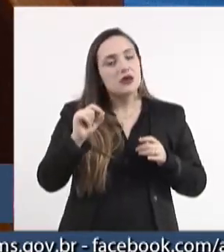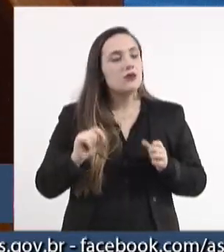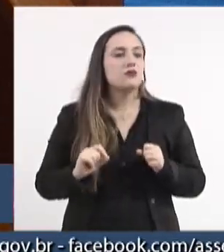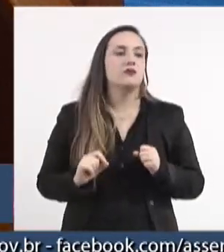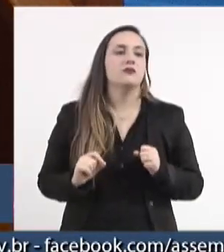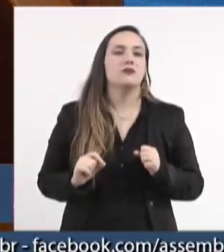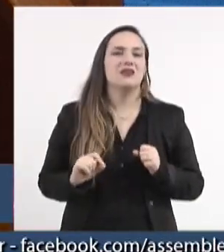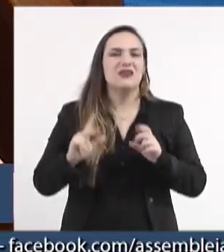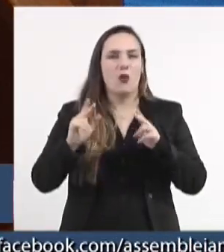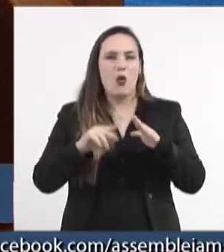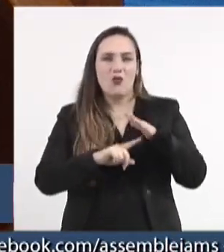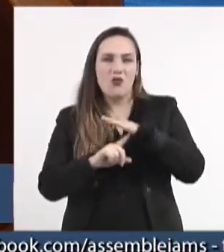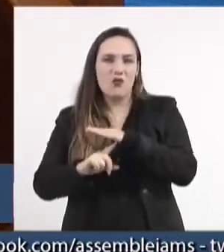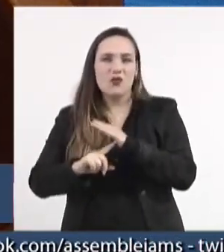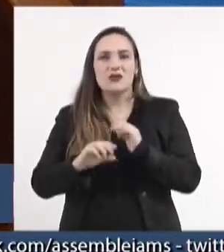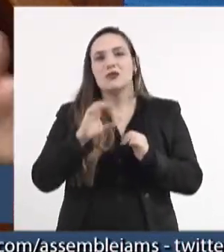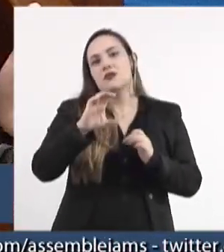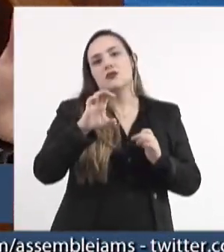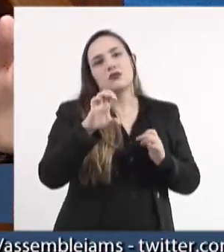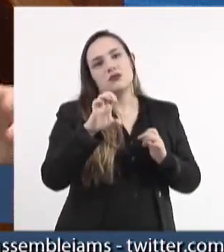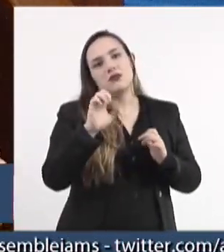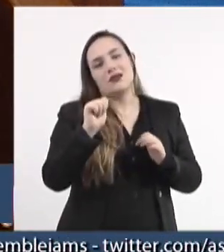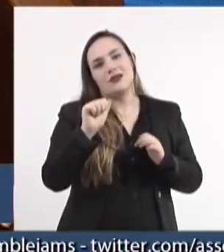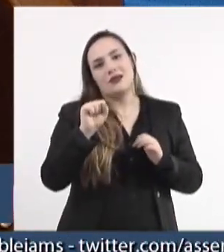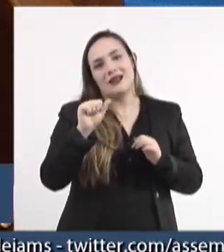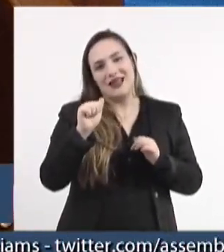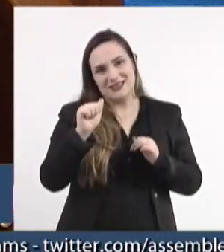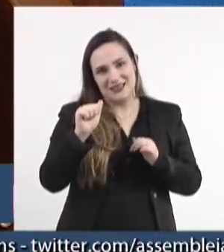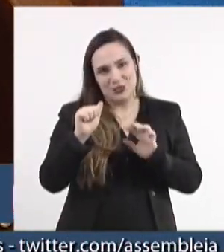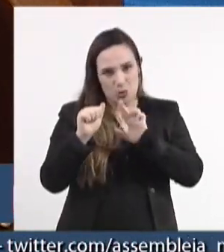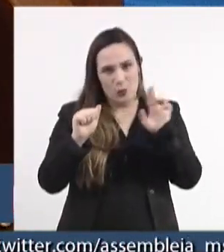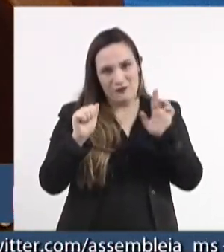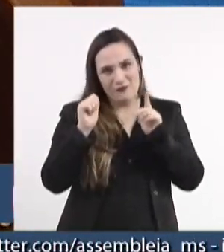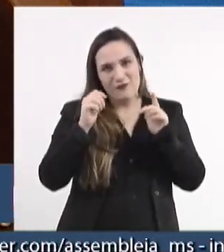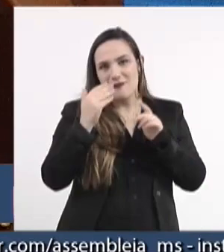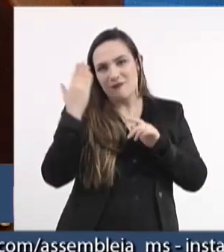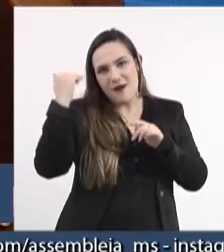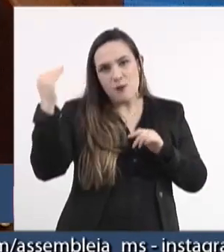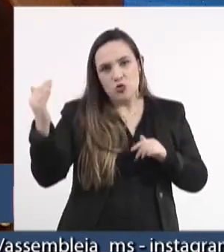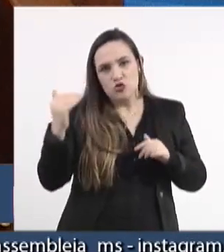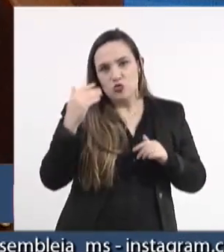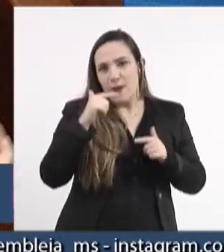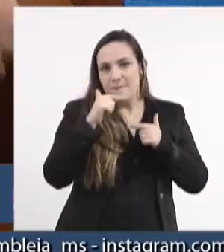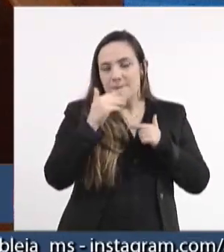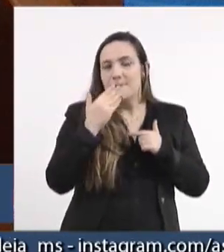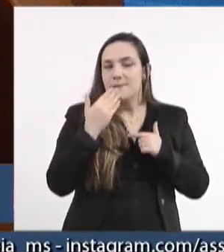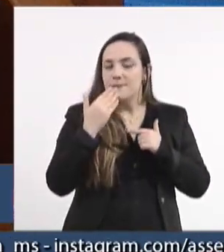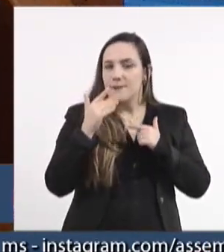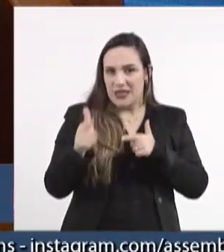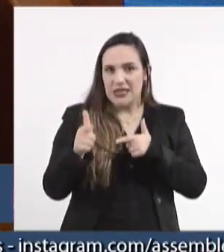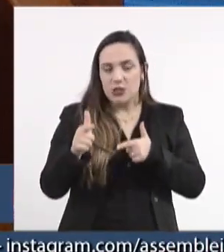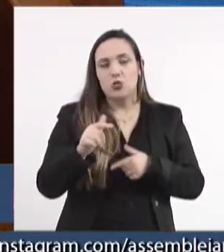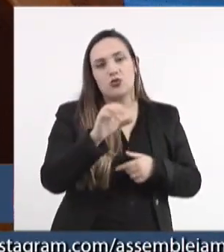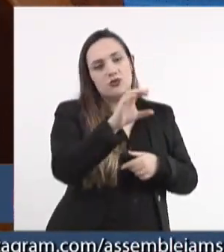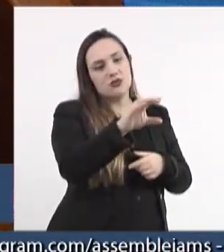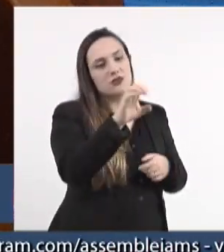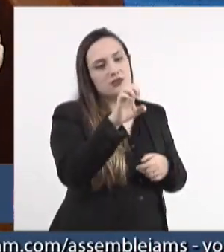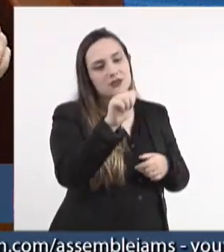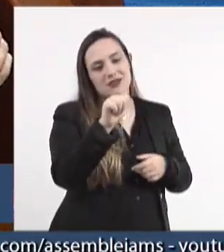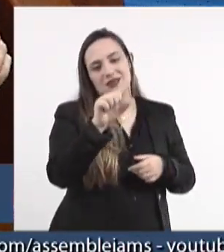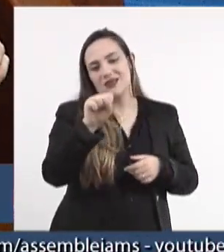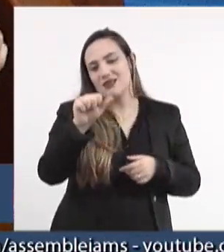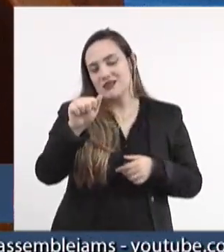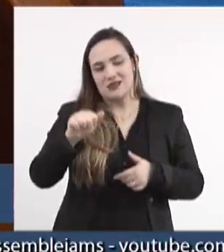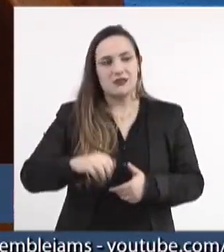um centro de distribuição, que muitos chamam de SEASA. E o modelo de